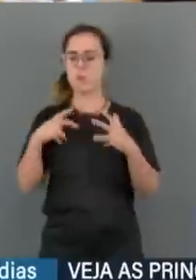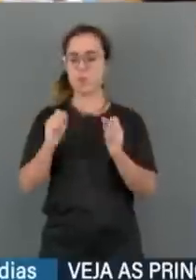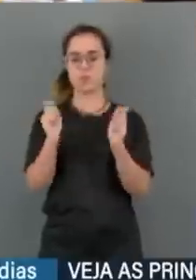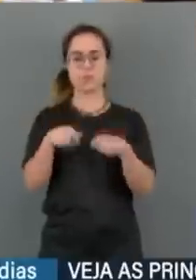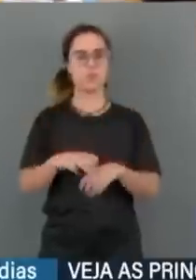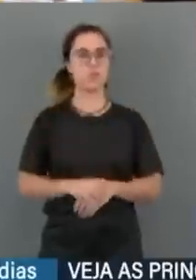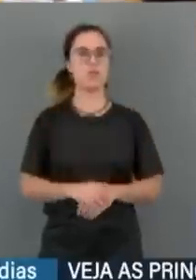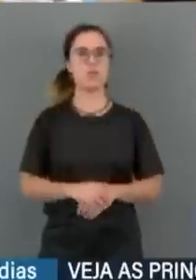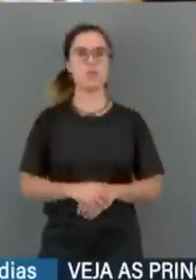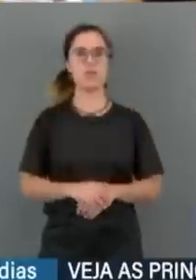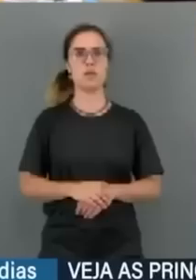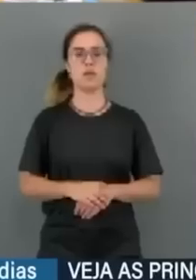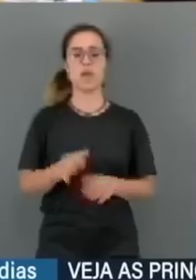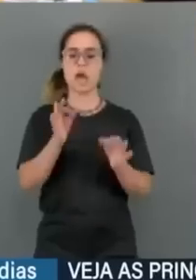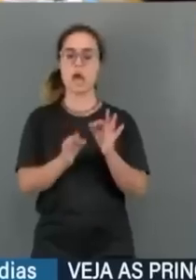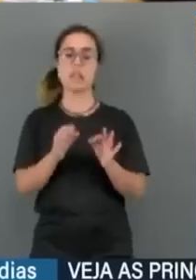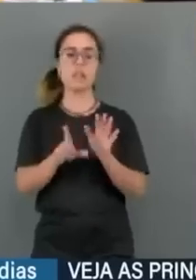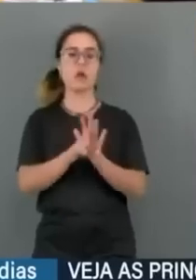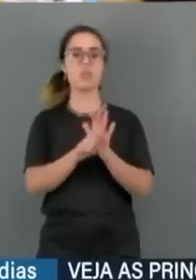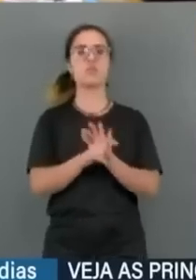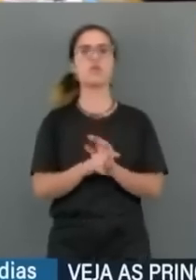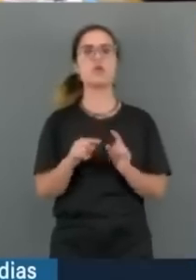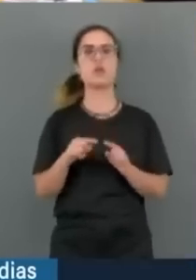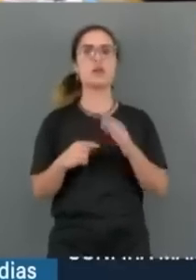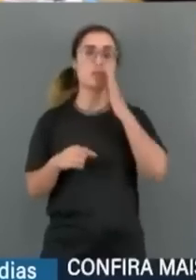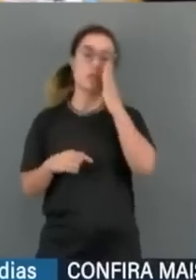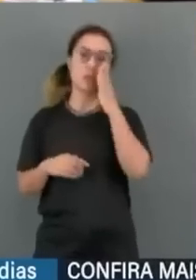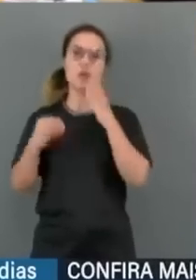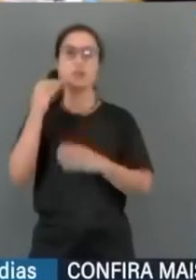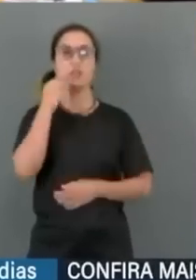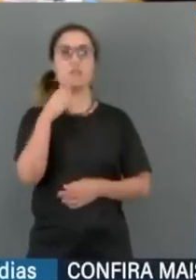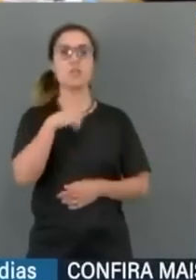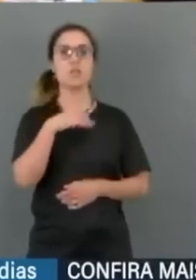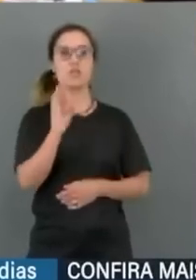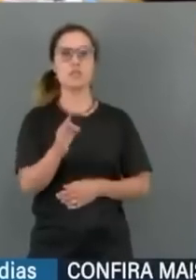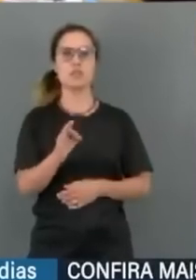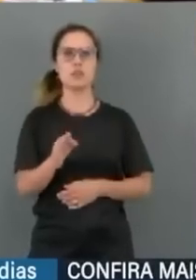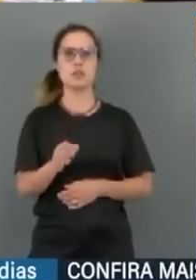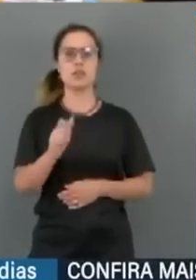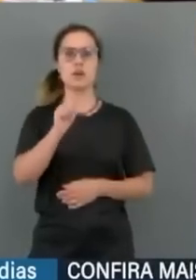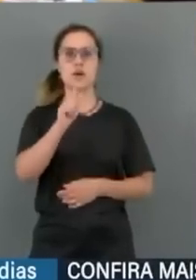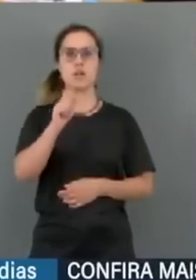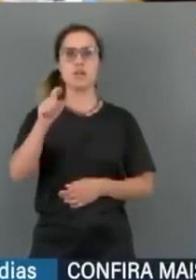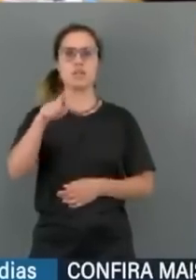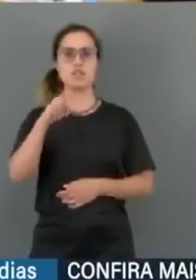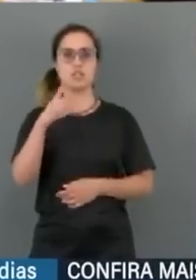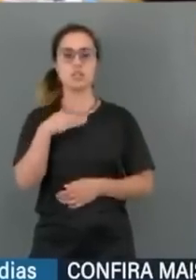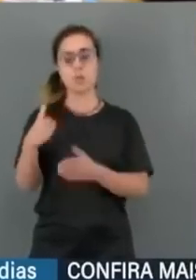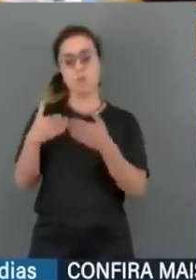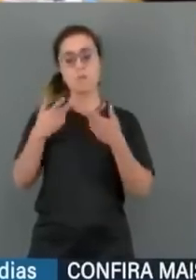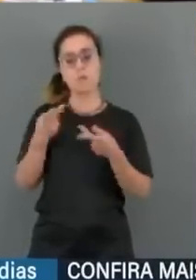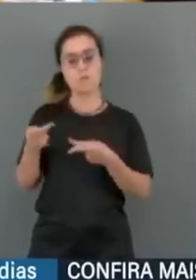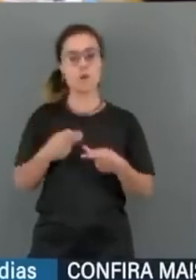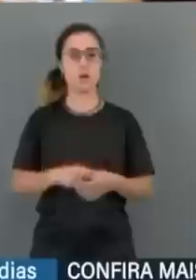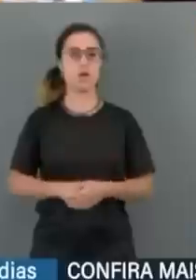oposição, para os inimigos, é o rigor da lei. Aí eu tenho certeza que o ministro Alexandre de Moraes tinha que ser convocado. Sabe por que ele tinha que ser